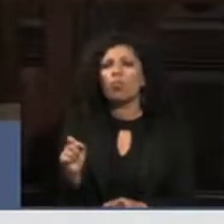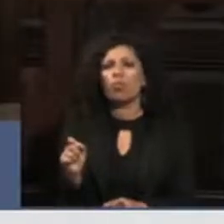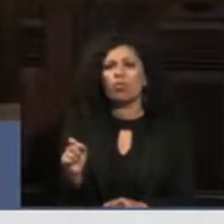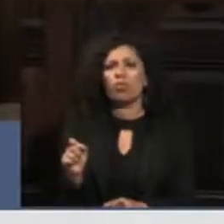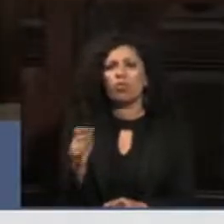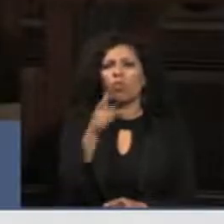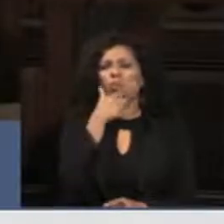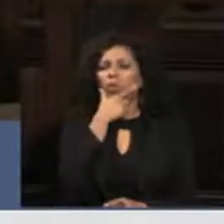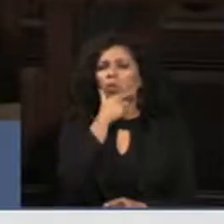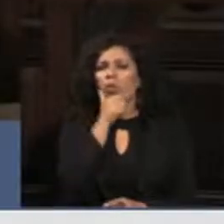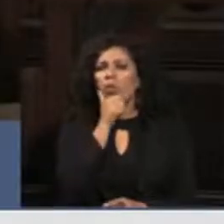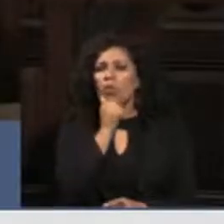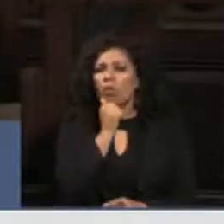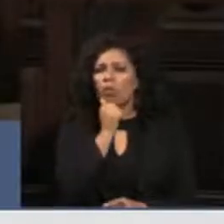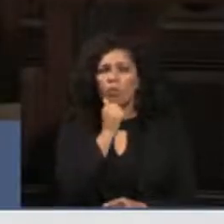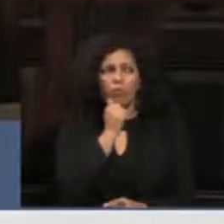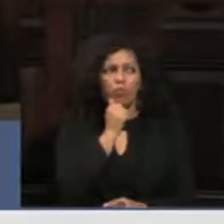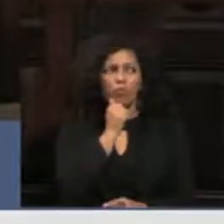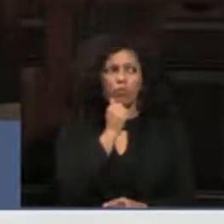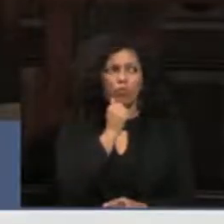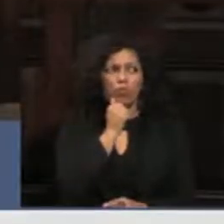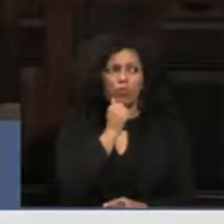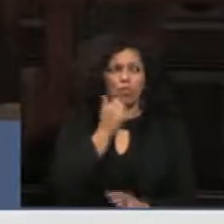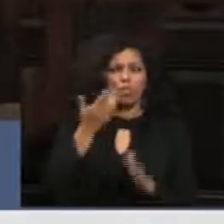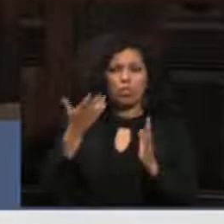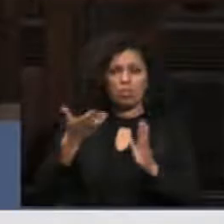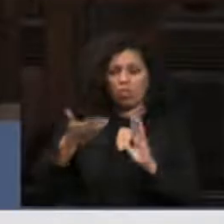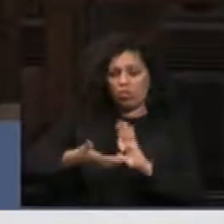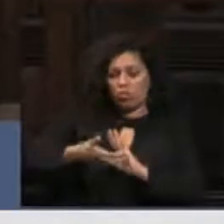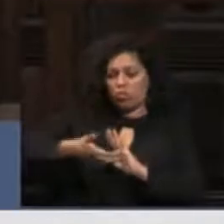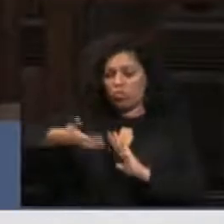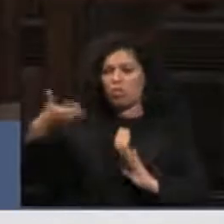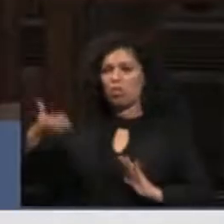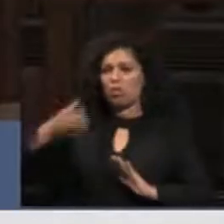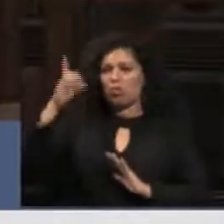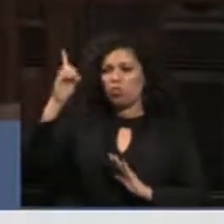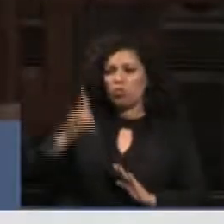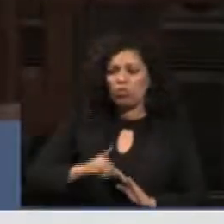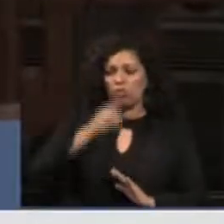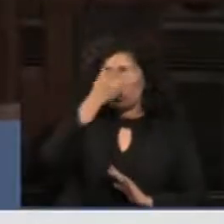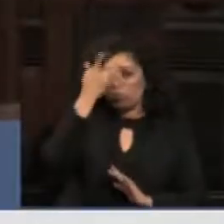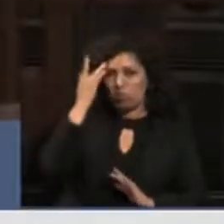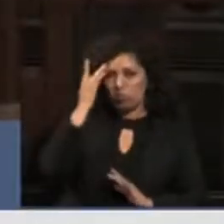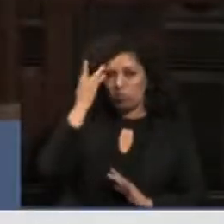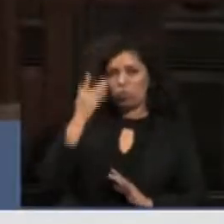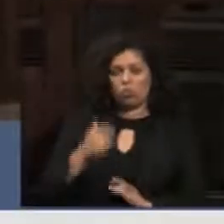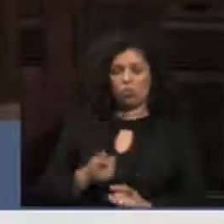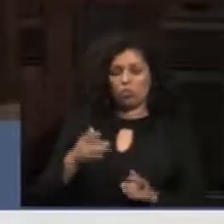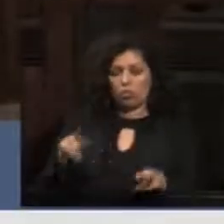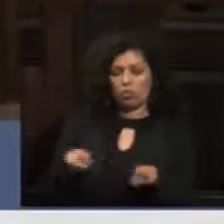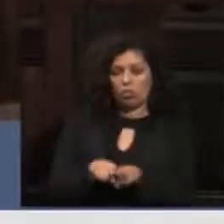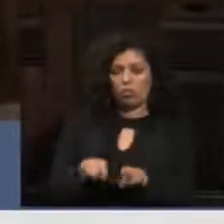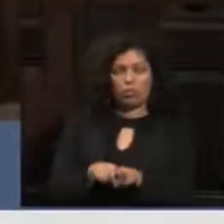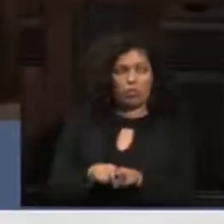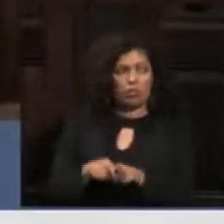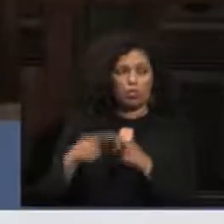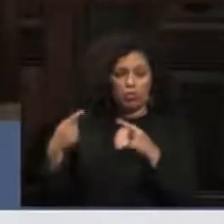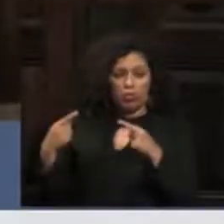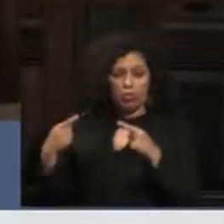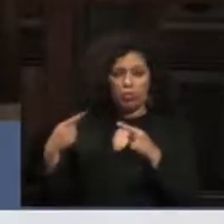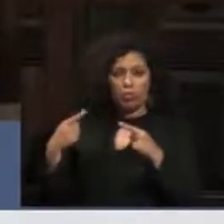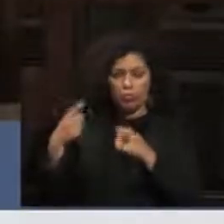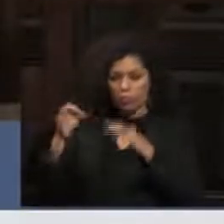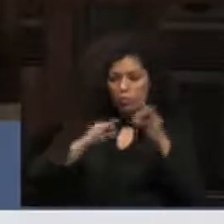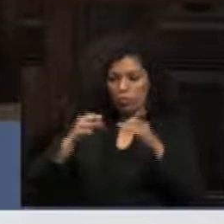ao mesmo tempo, a retirada de direitos dos trabalhadores com a ameaça da